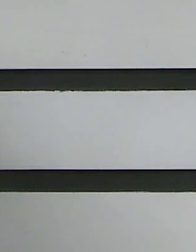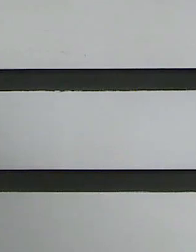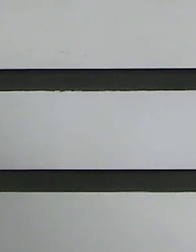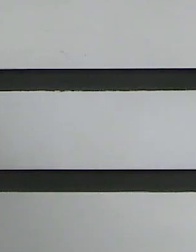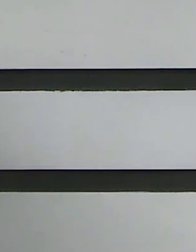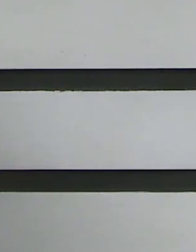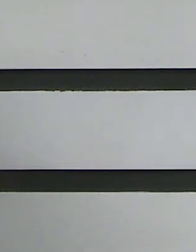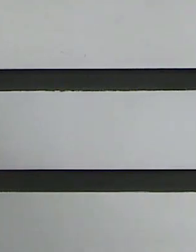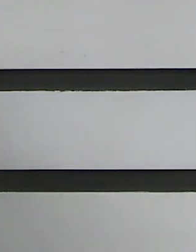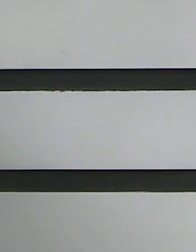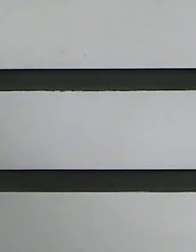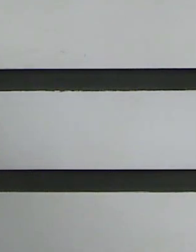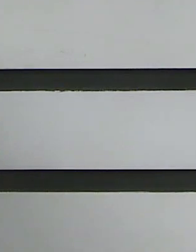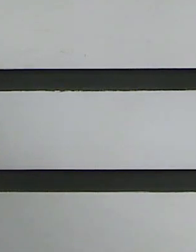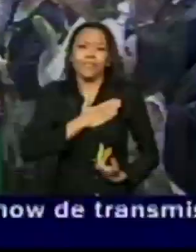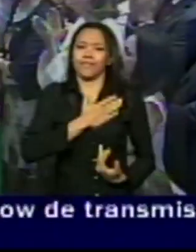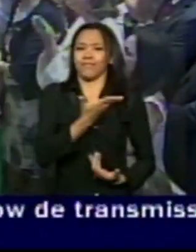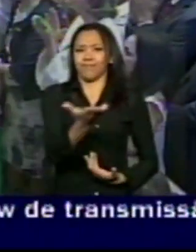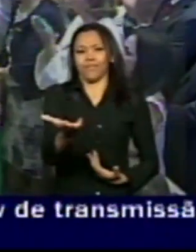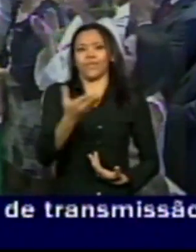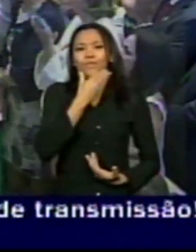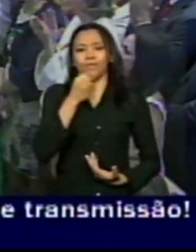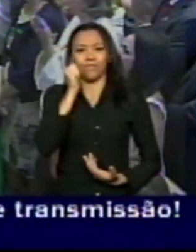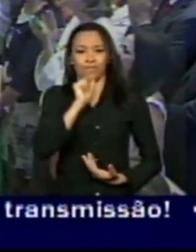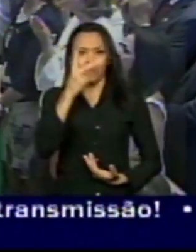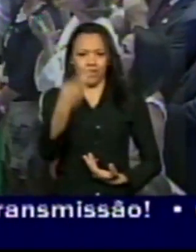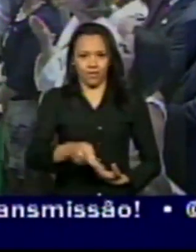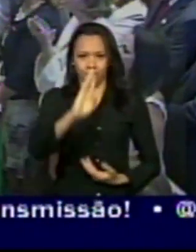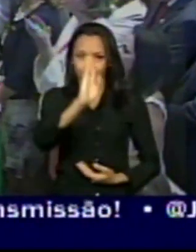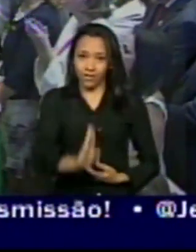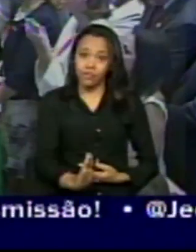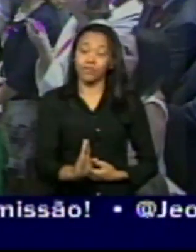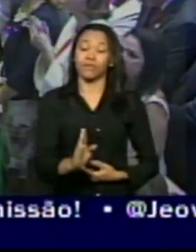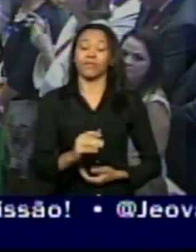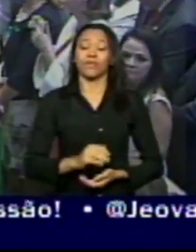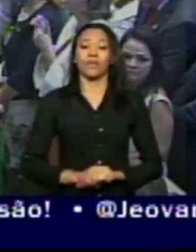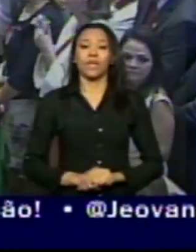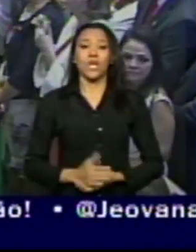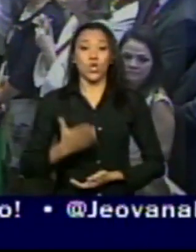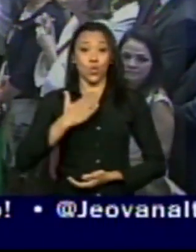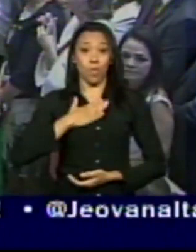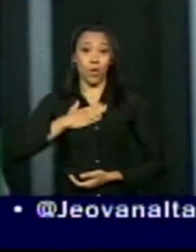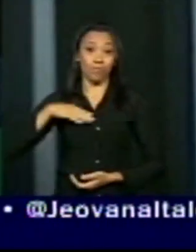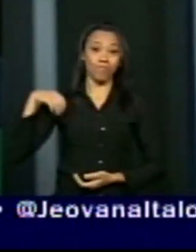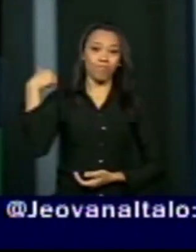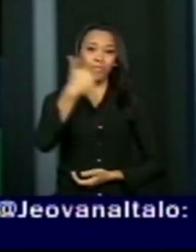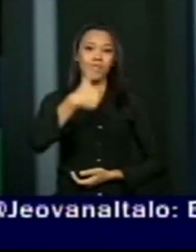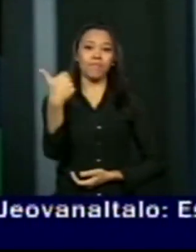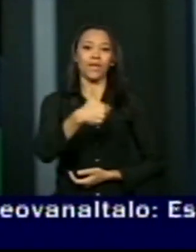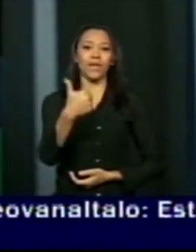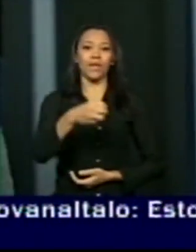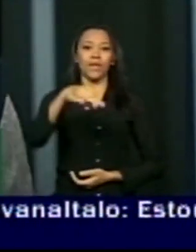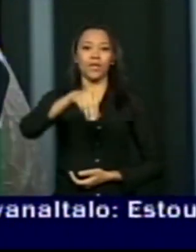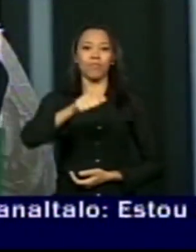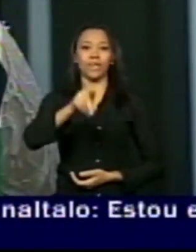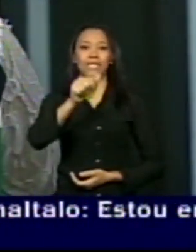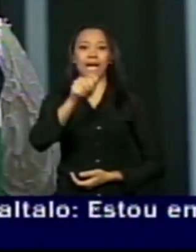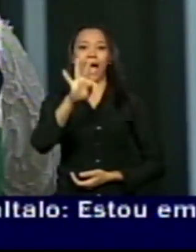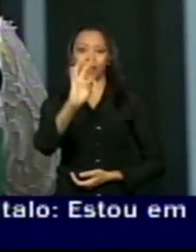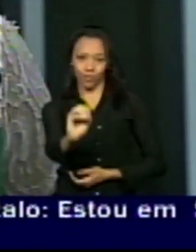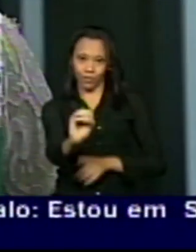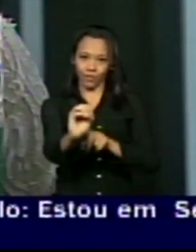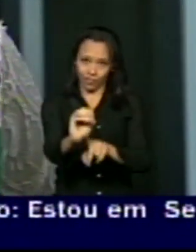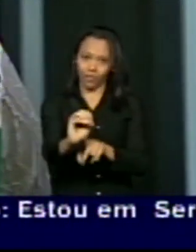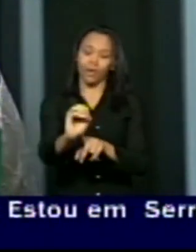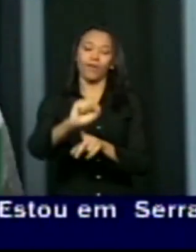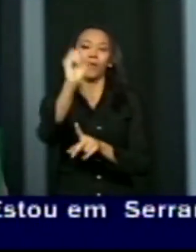e combate à corrupção em discurso de mais de 40 minutos a presidenta Dilma Roussef fez um balanço dos avanços